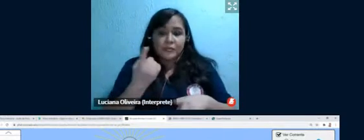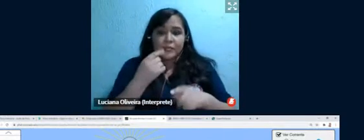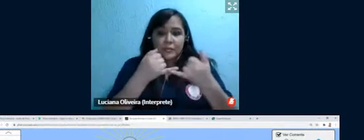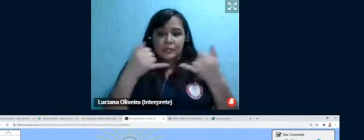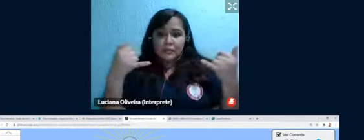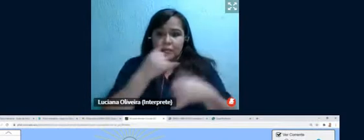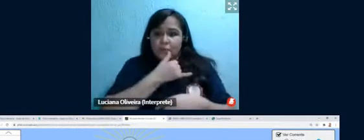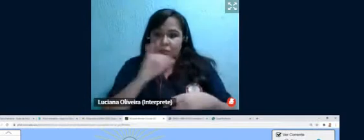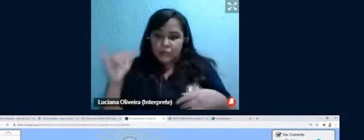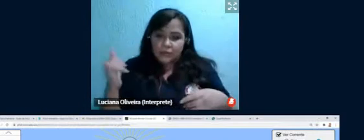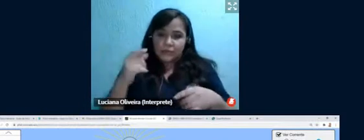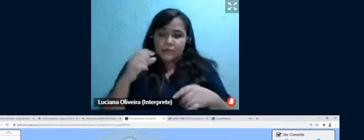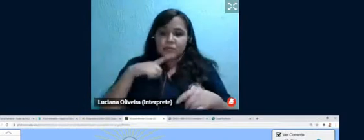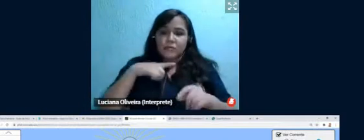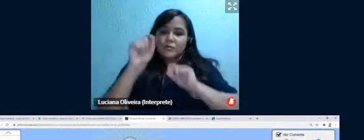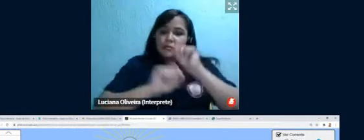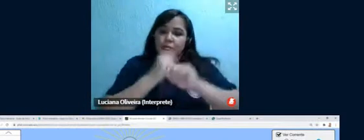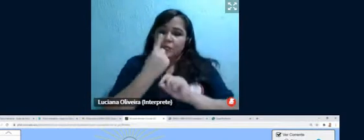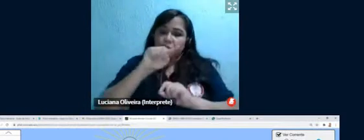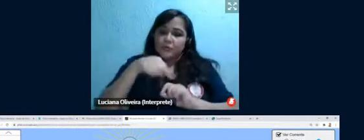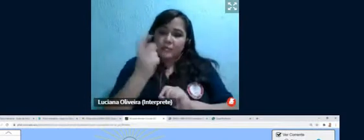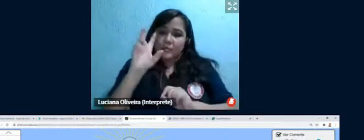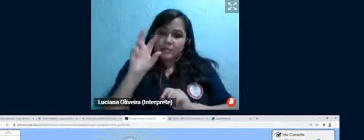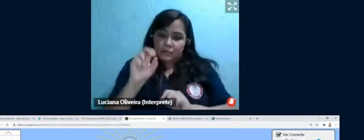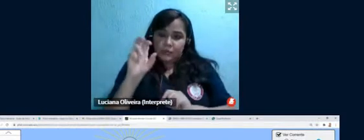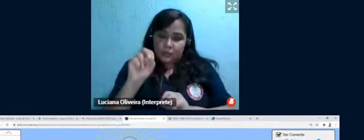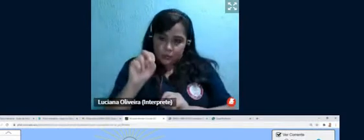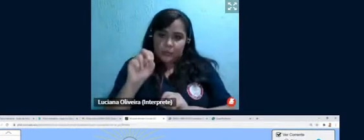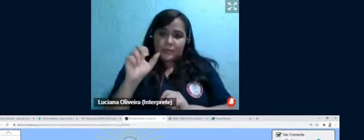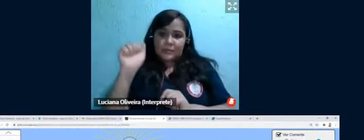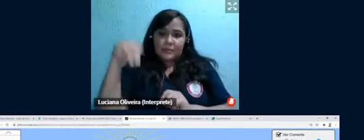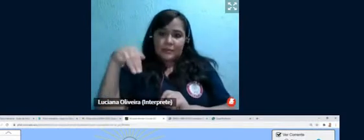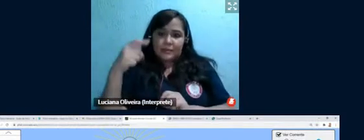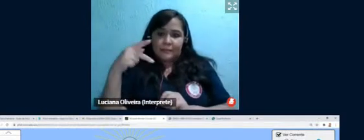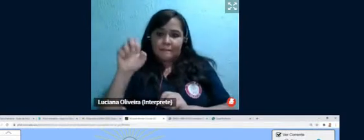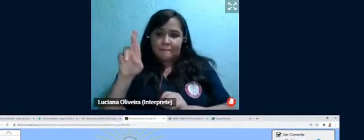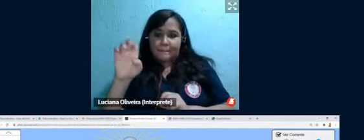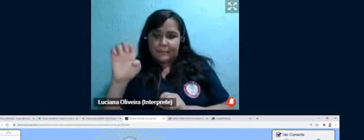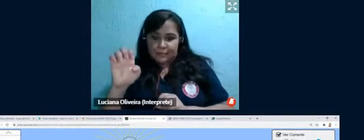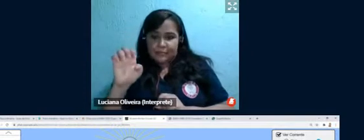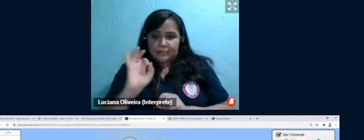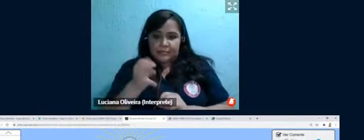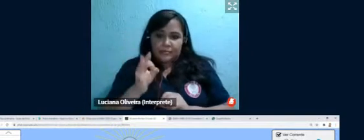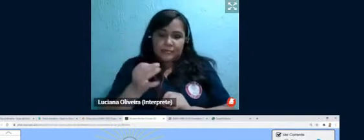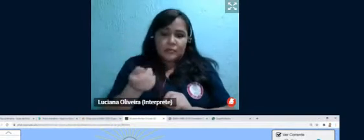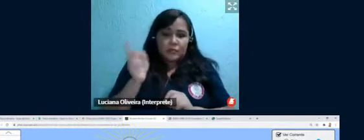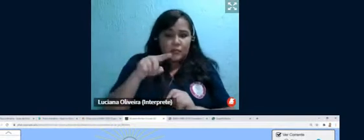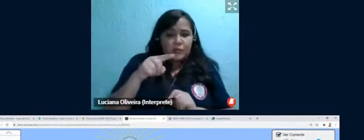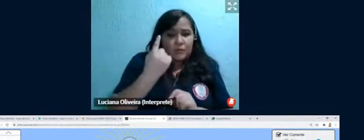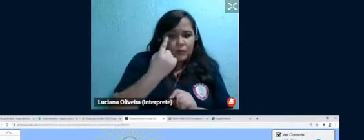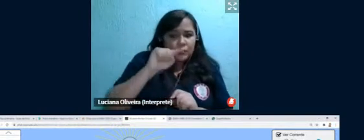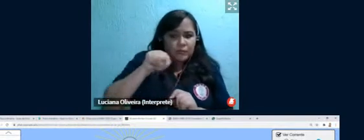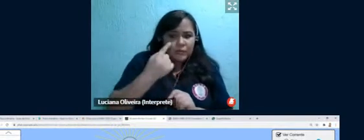passando aqui é 1,50 amperes. A corrente que está passando aqui é 0,9 amperes.